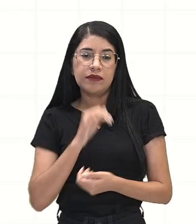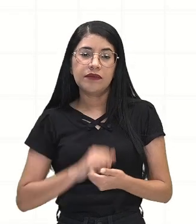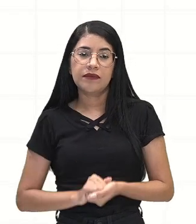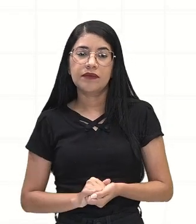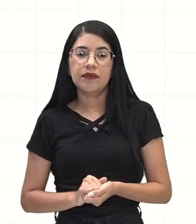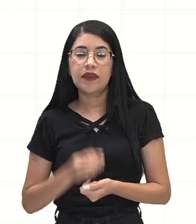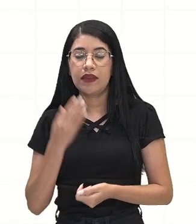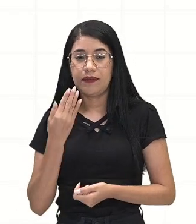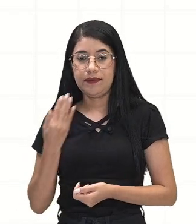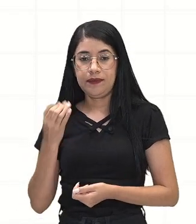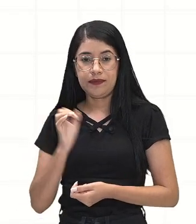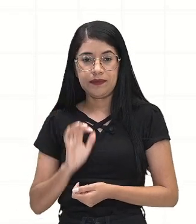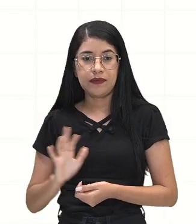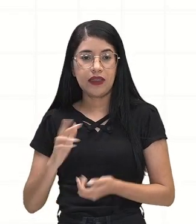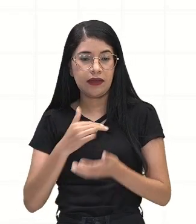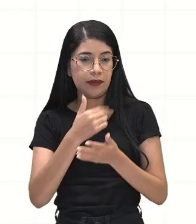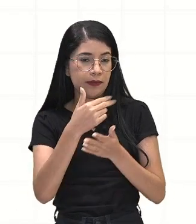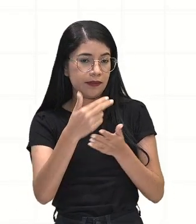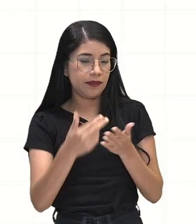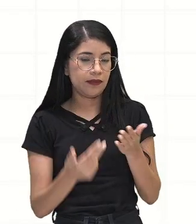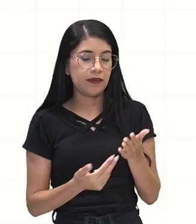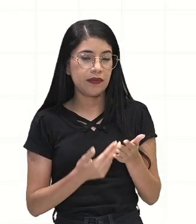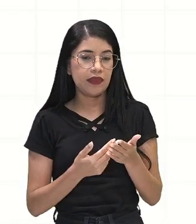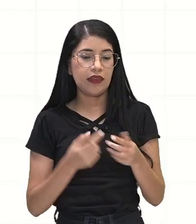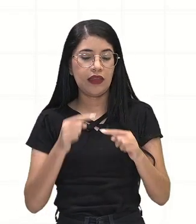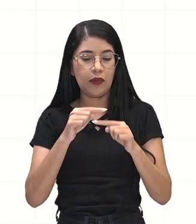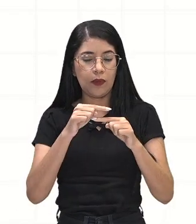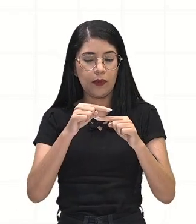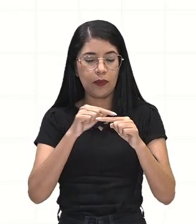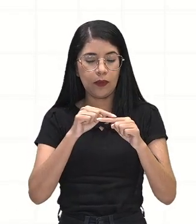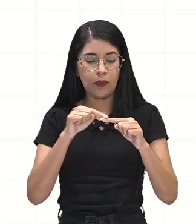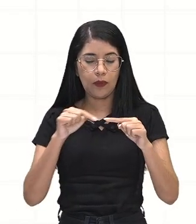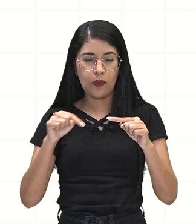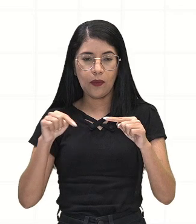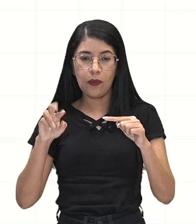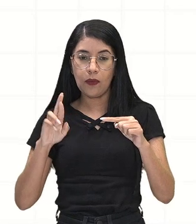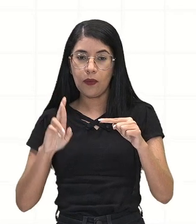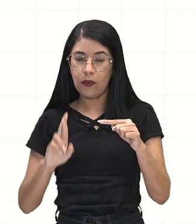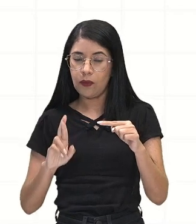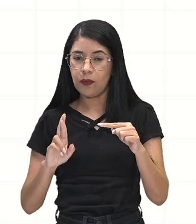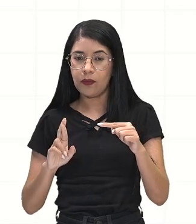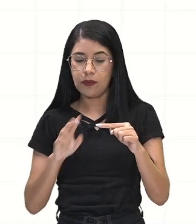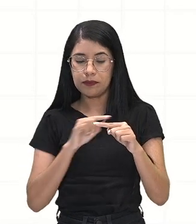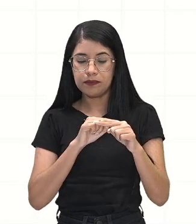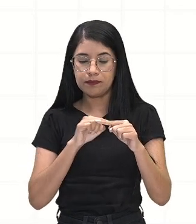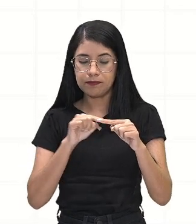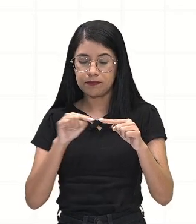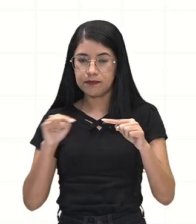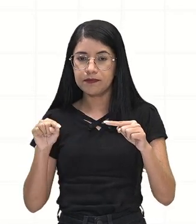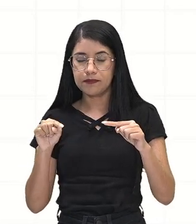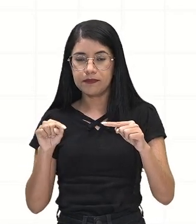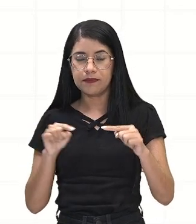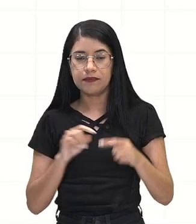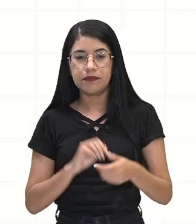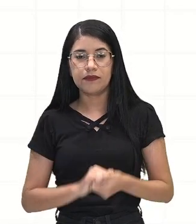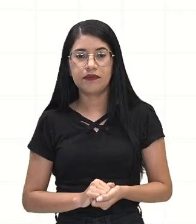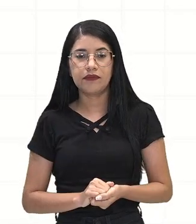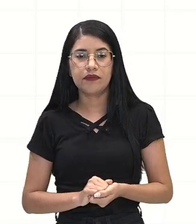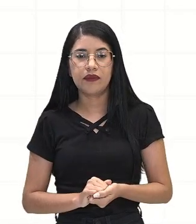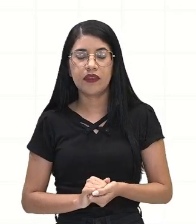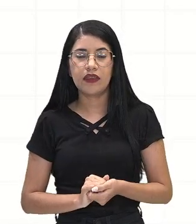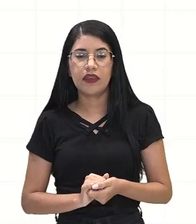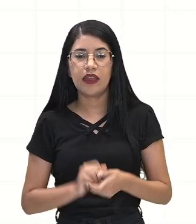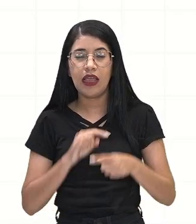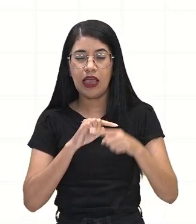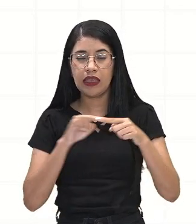a minha reta R, certo? Uma reta concorrente é uma reta, que eu vou até fazer aqui em azul, que